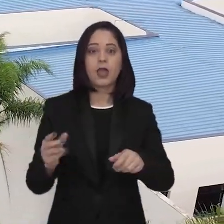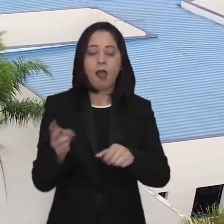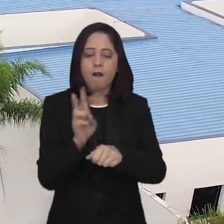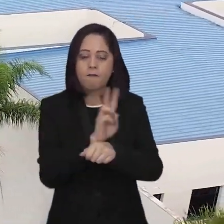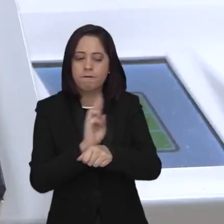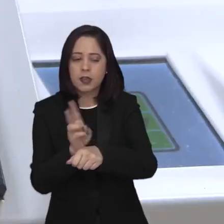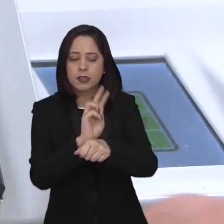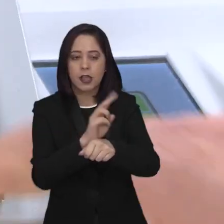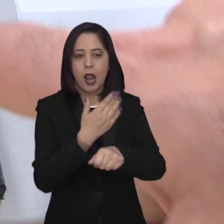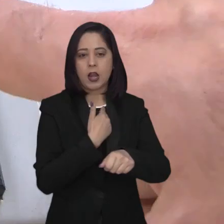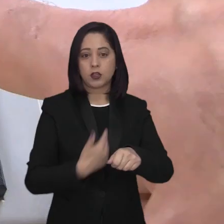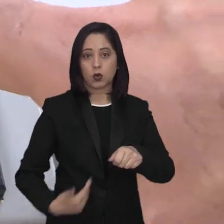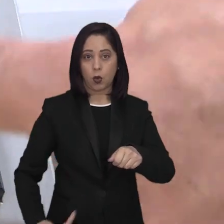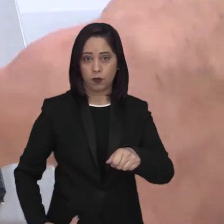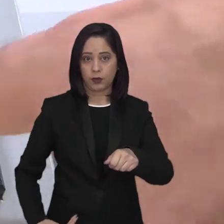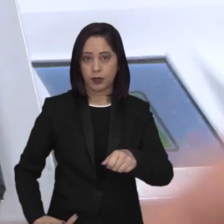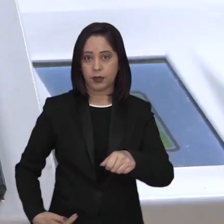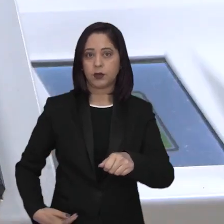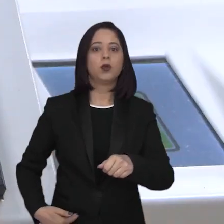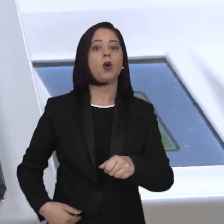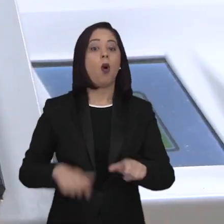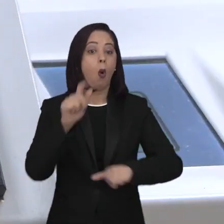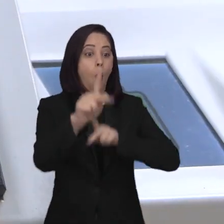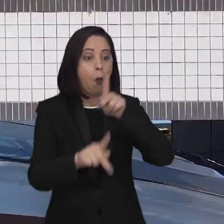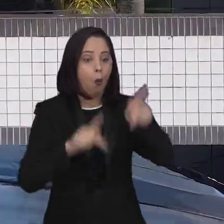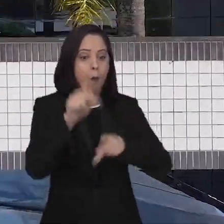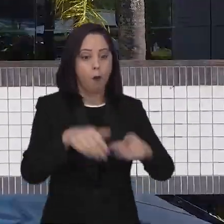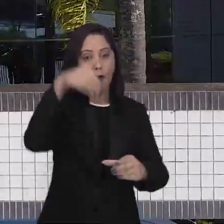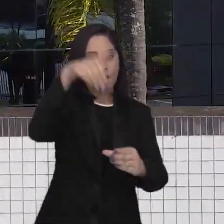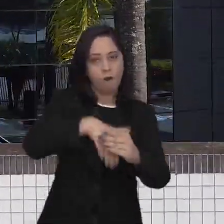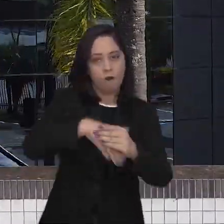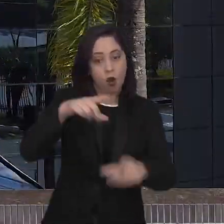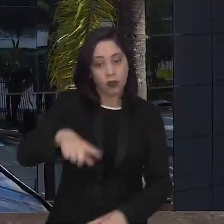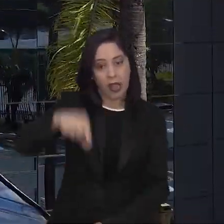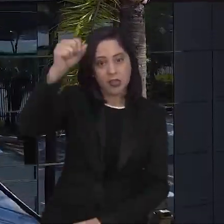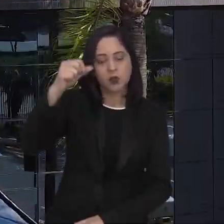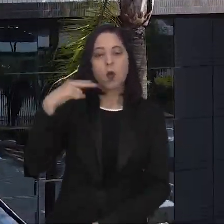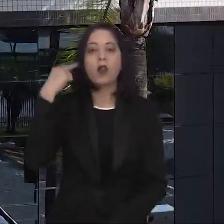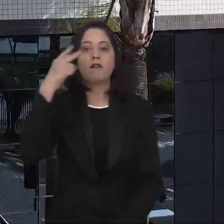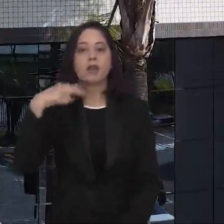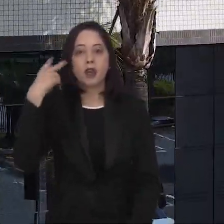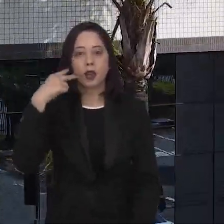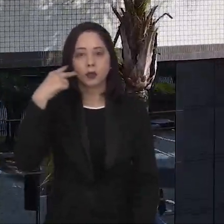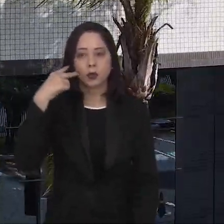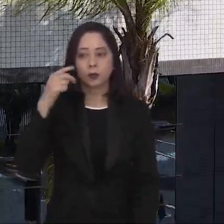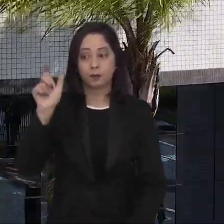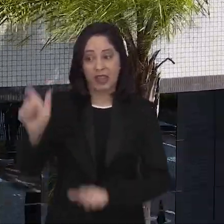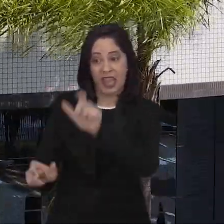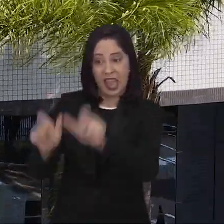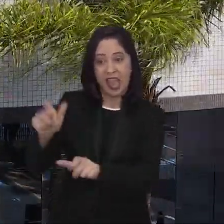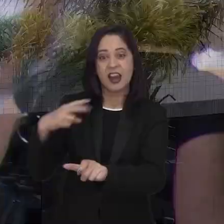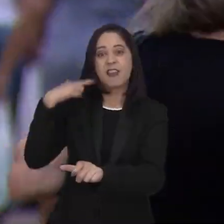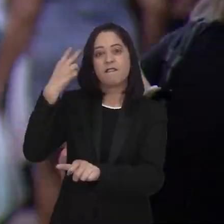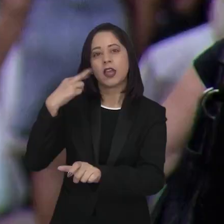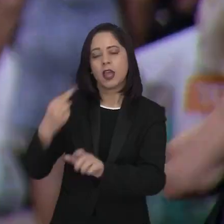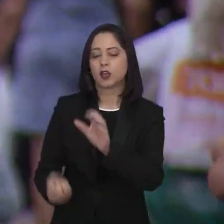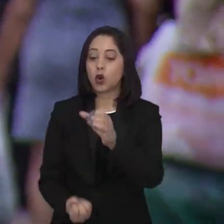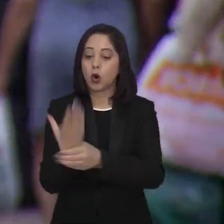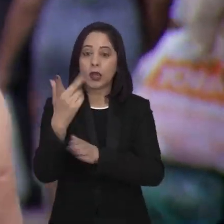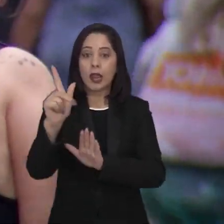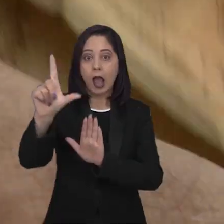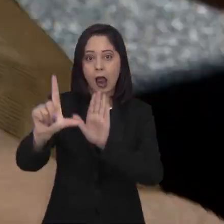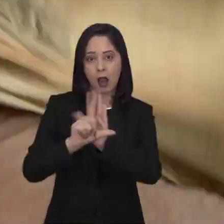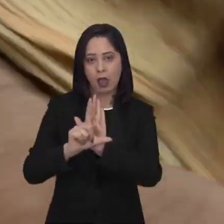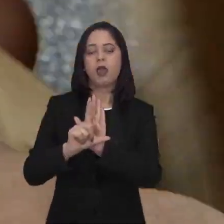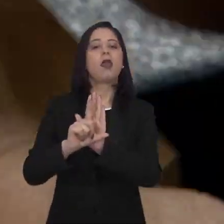governo. Com a legitimação do voto popular, os vereadores criam leis que regulam diversos aspectos da vida